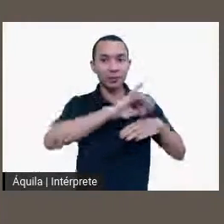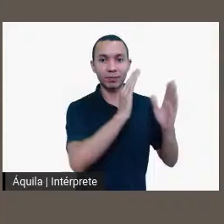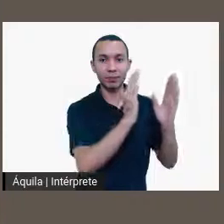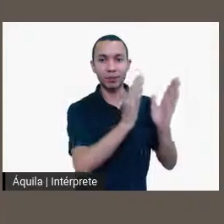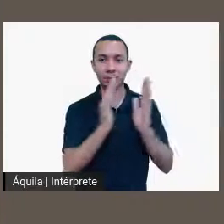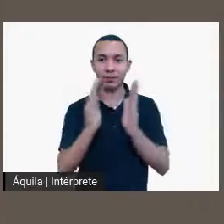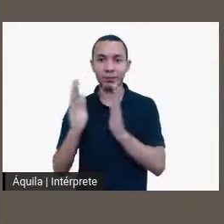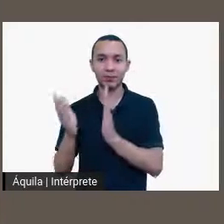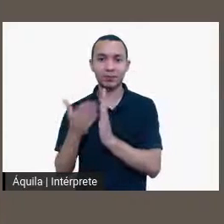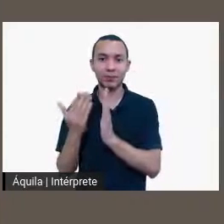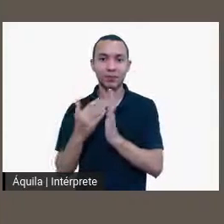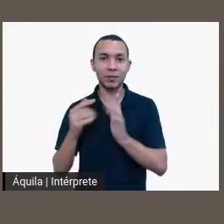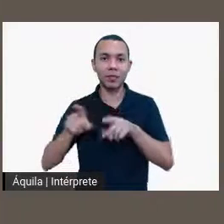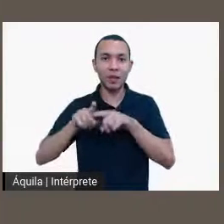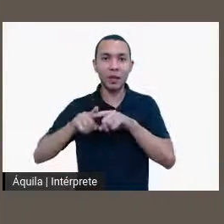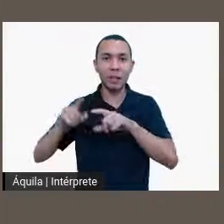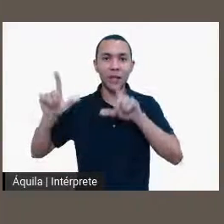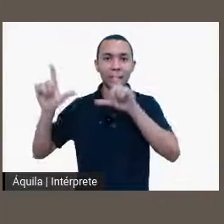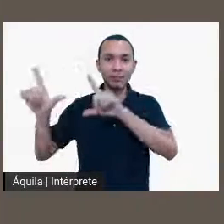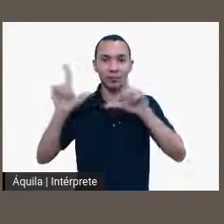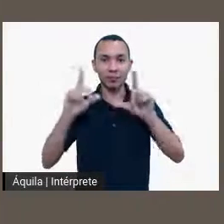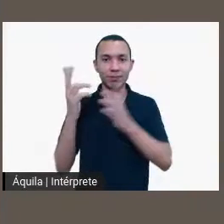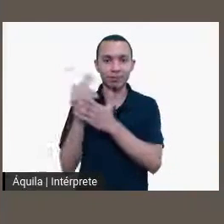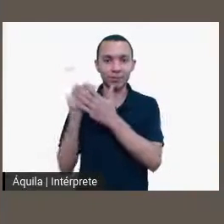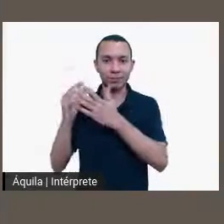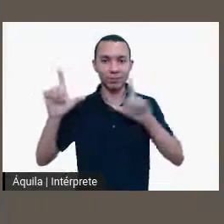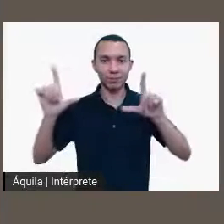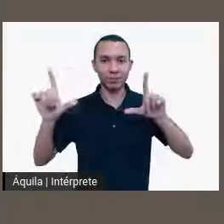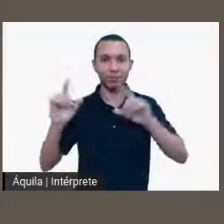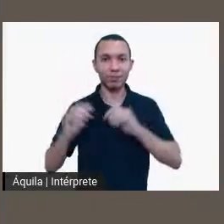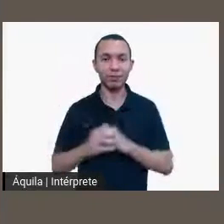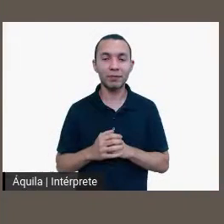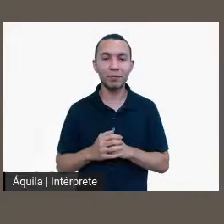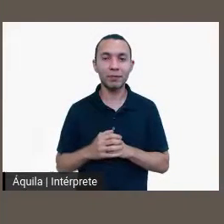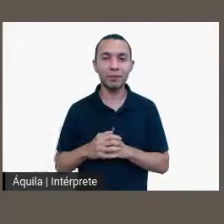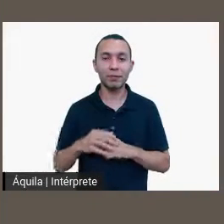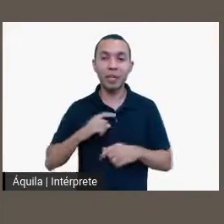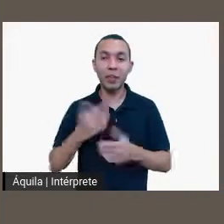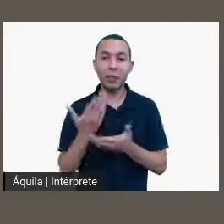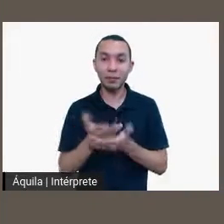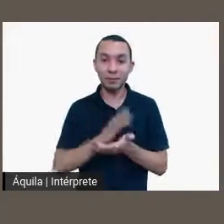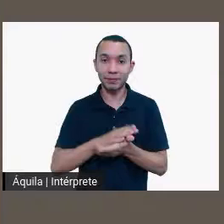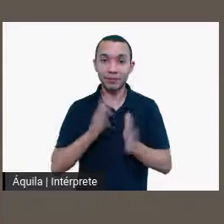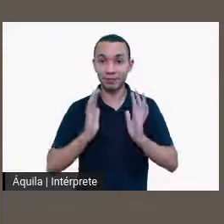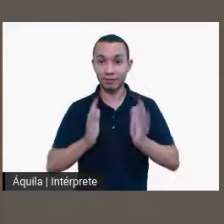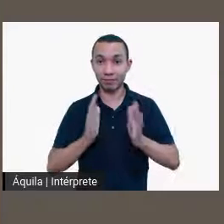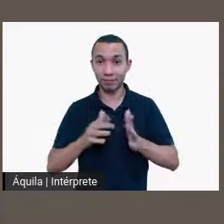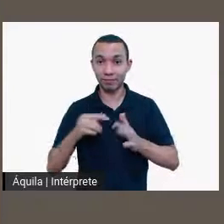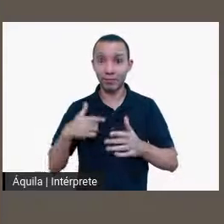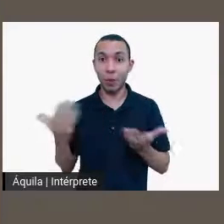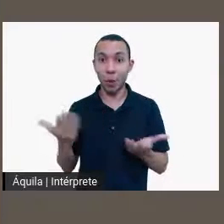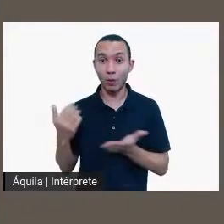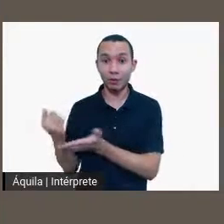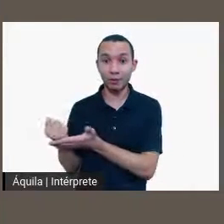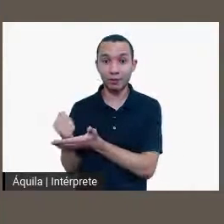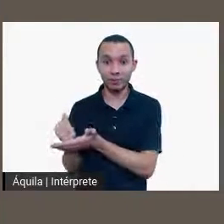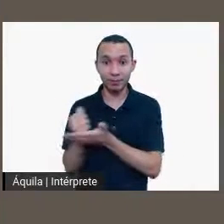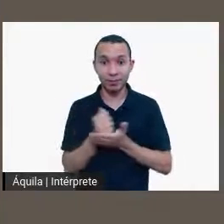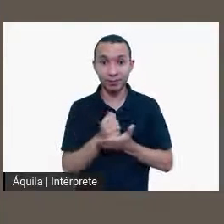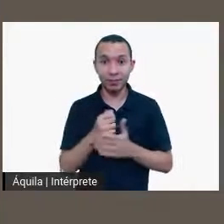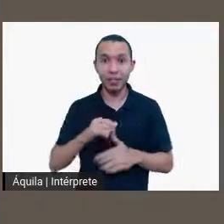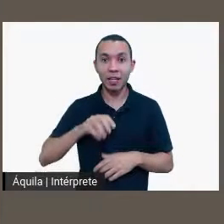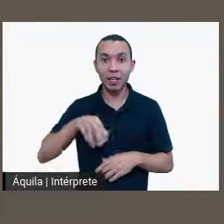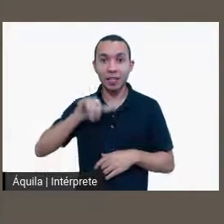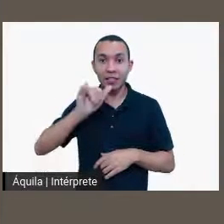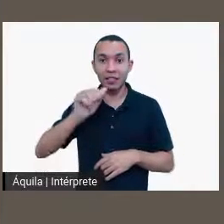quadros. Também quero apresentar a vocês os intérpretes de Libras que vão nos ajudar hoje, a Yasmin e o